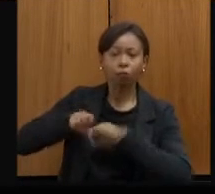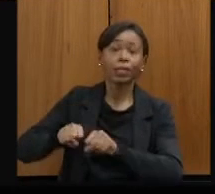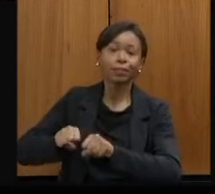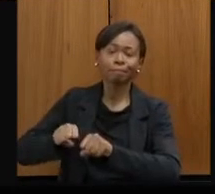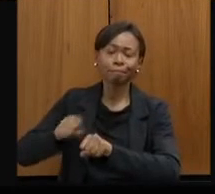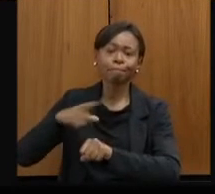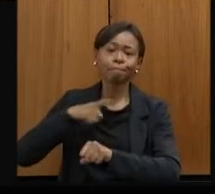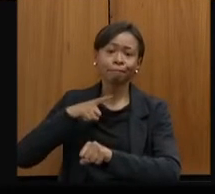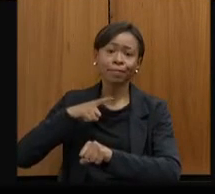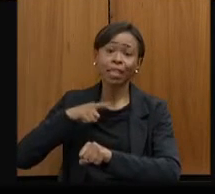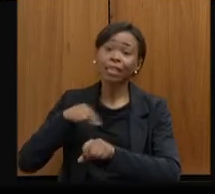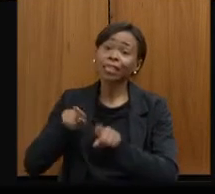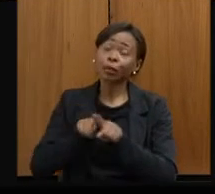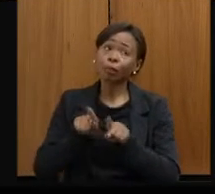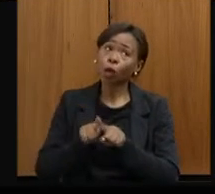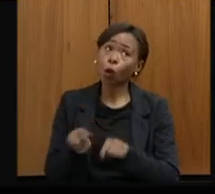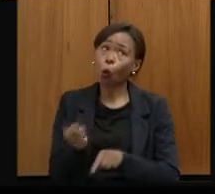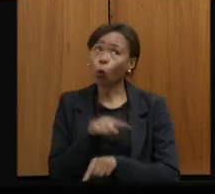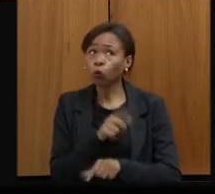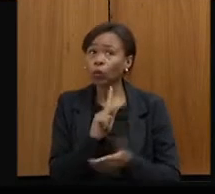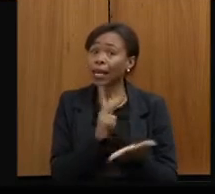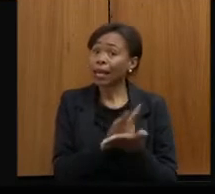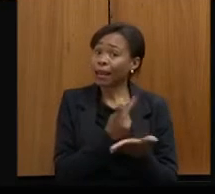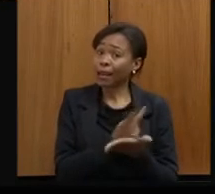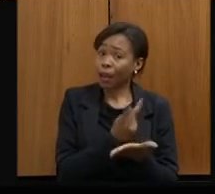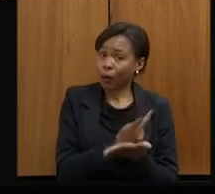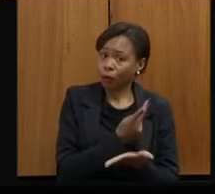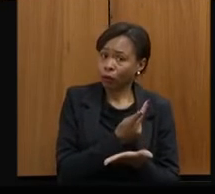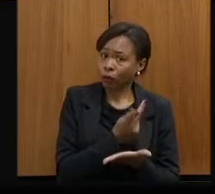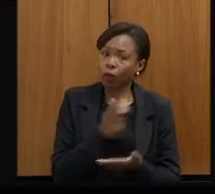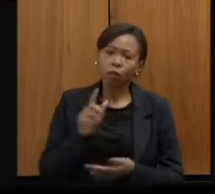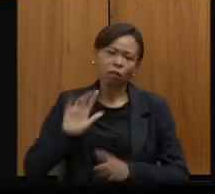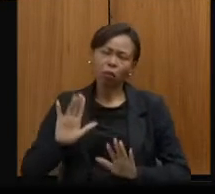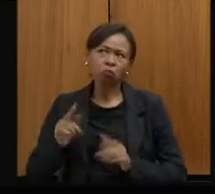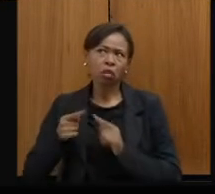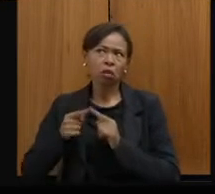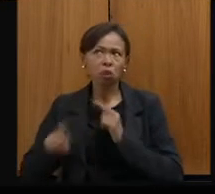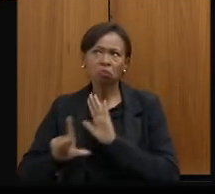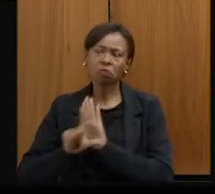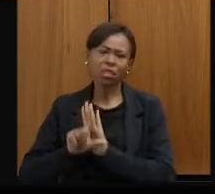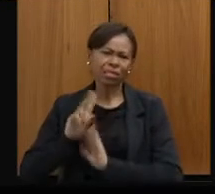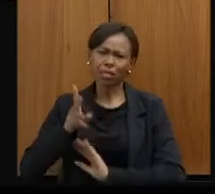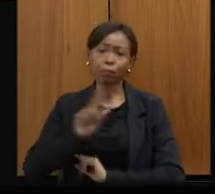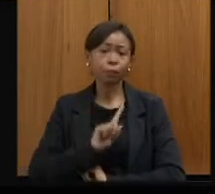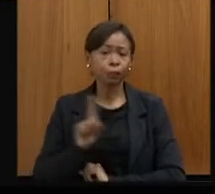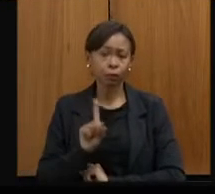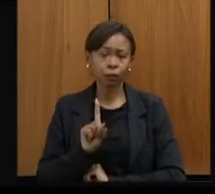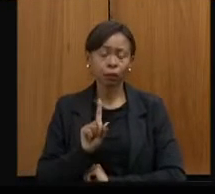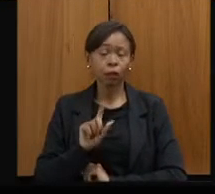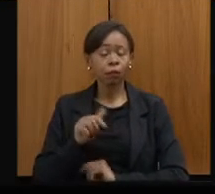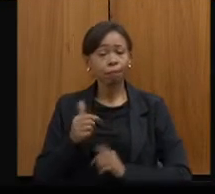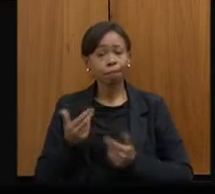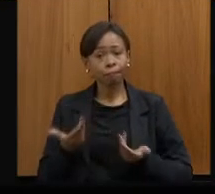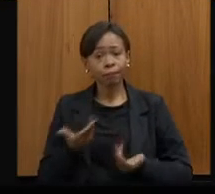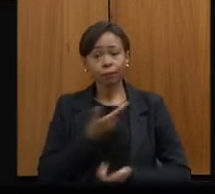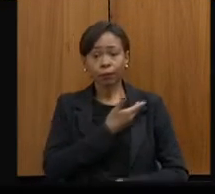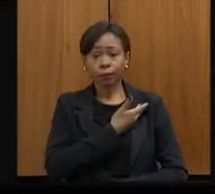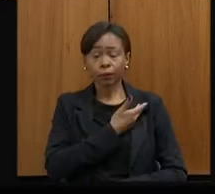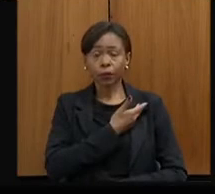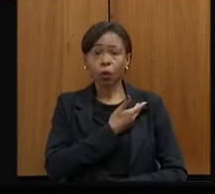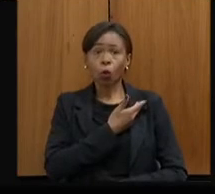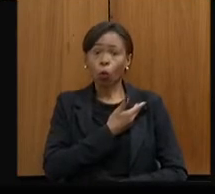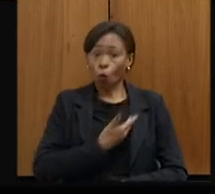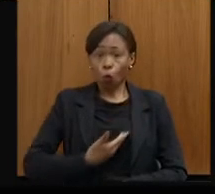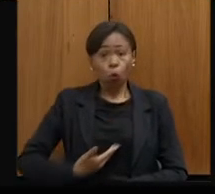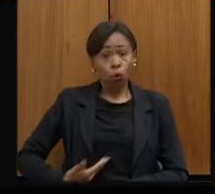imóveis irregulares, nem sempre clandestinos, e que o Estado, perdão, o